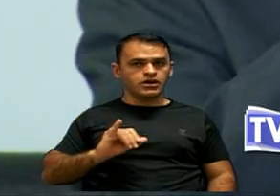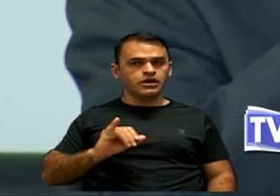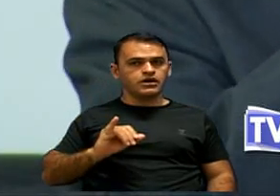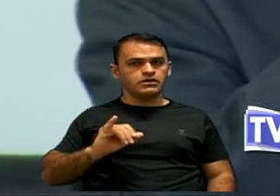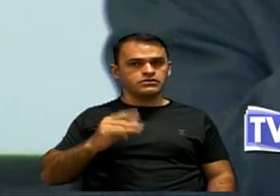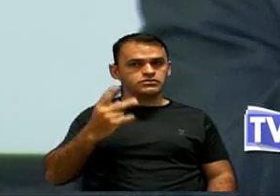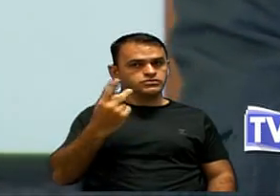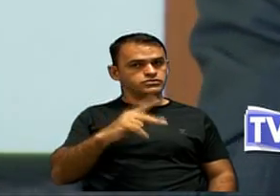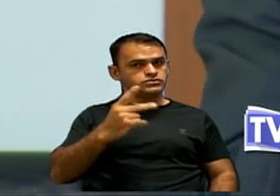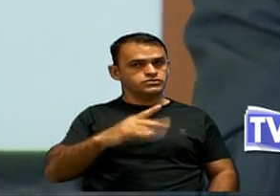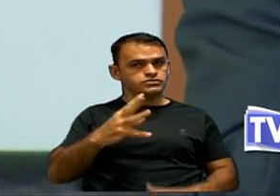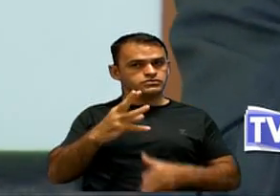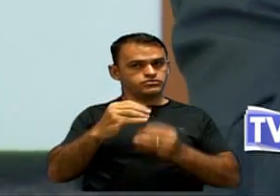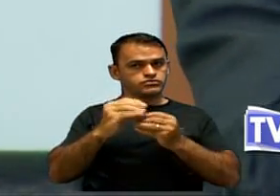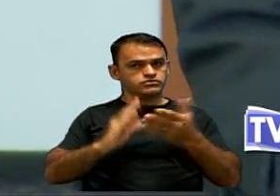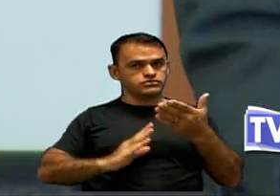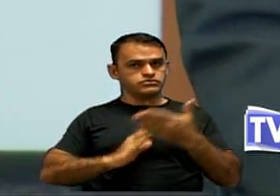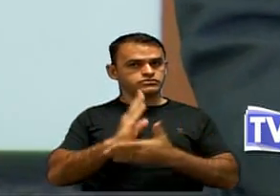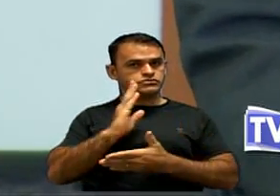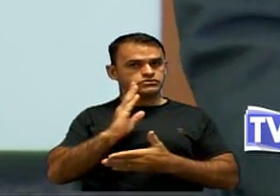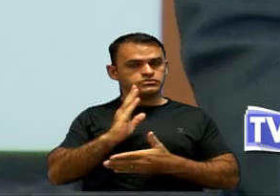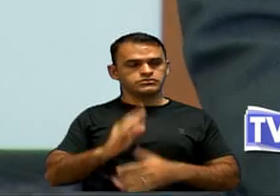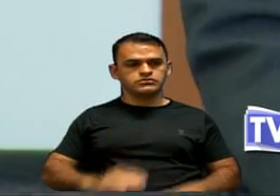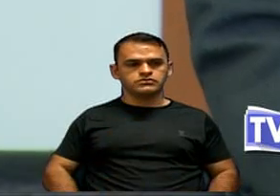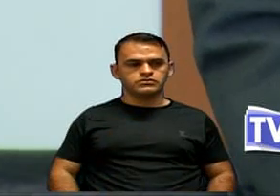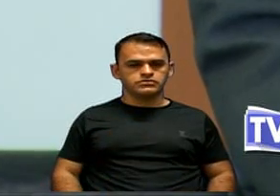emenda sua, tá? Votou não.